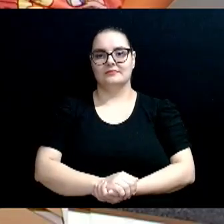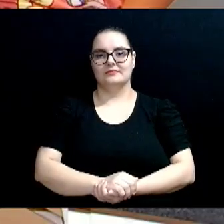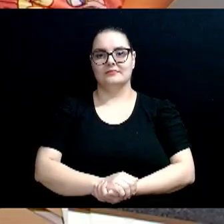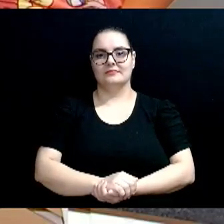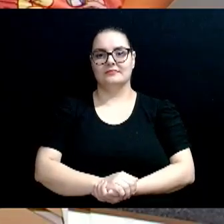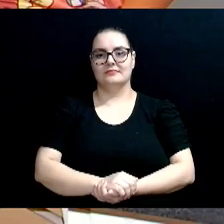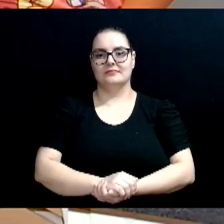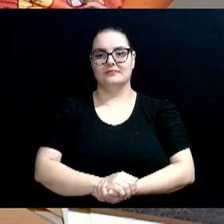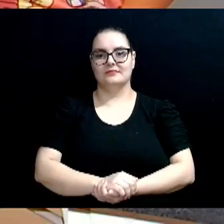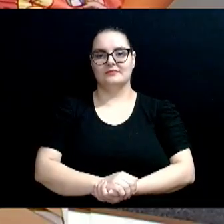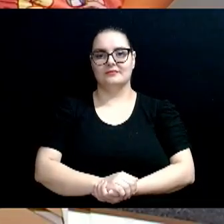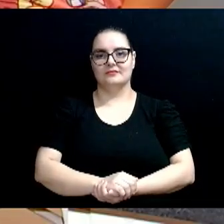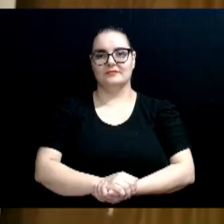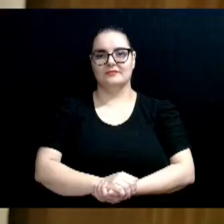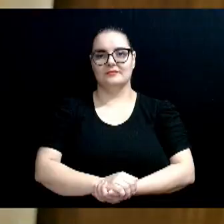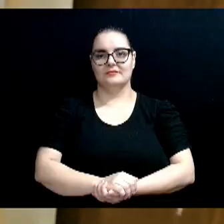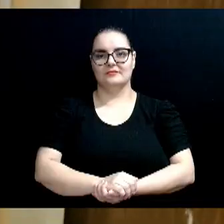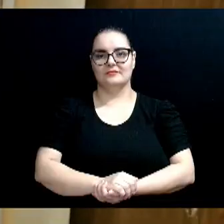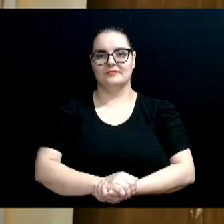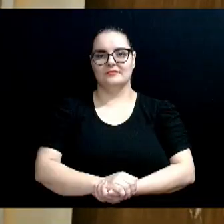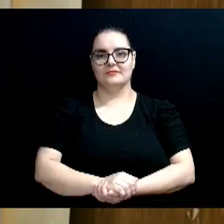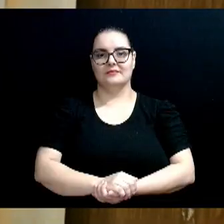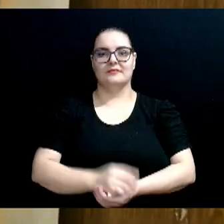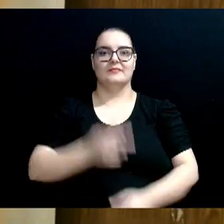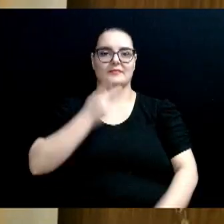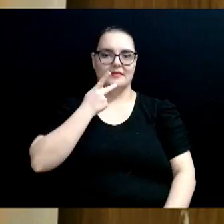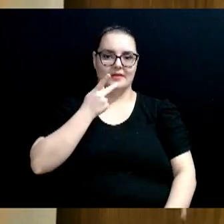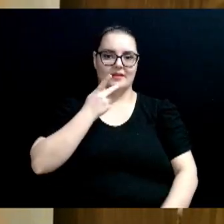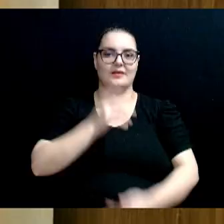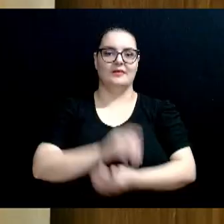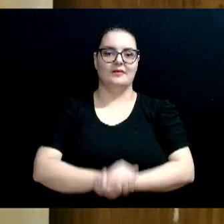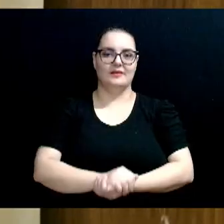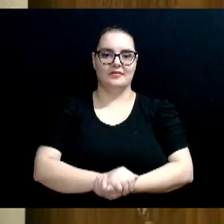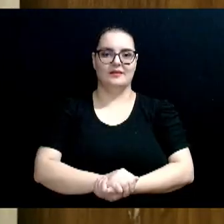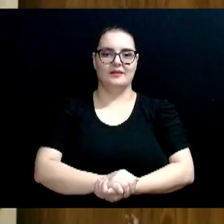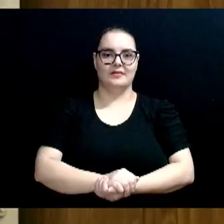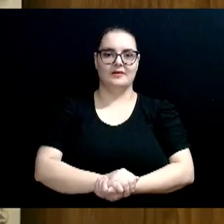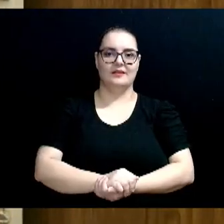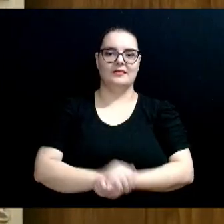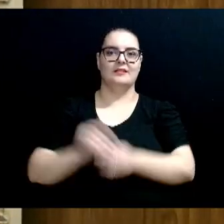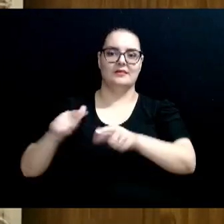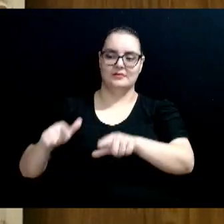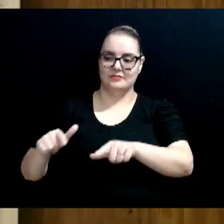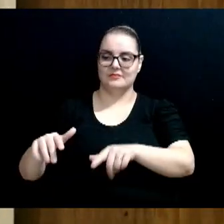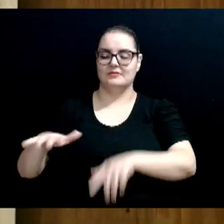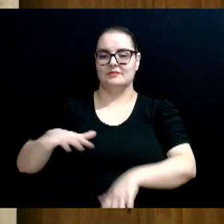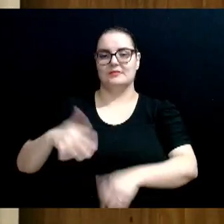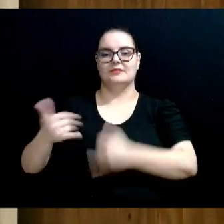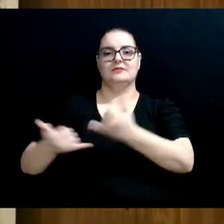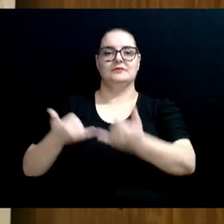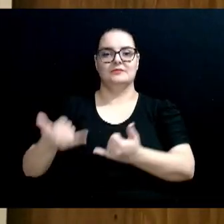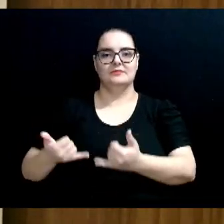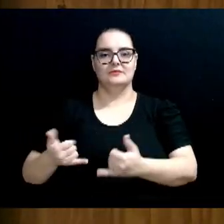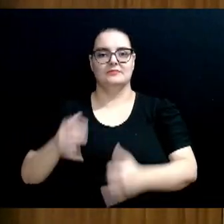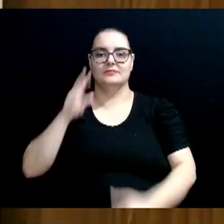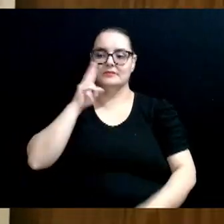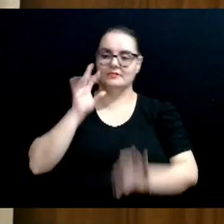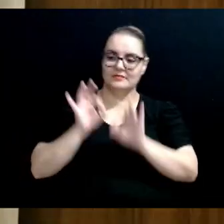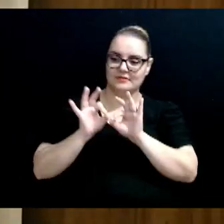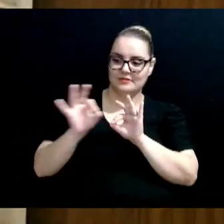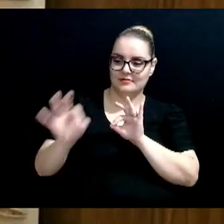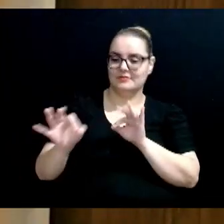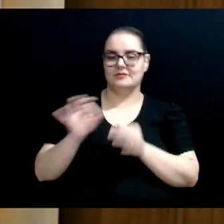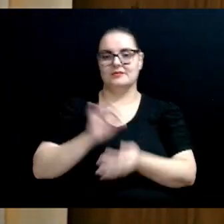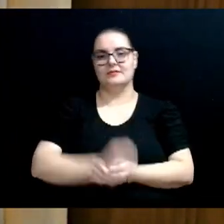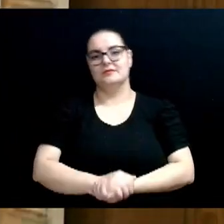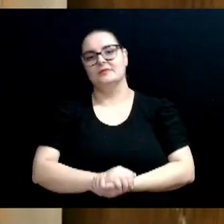E aí eu contei que eles estavam, né, no espaço de brincar, que a gente ficou olhando de longe.